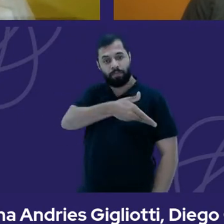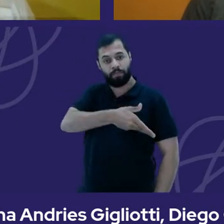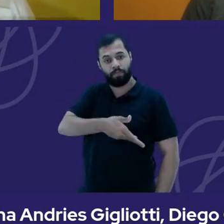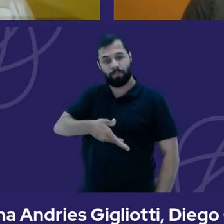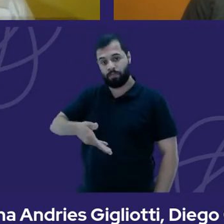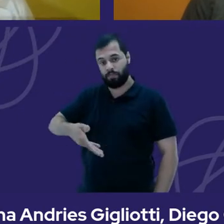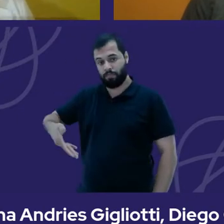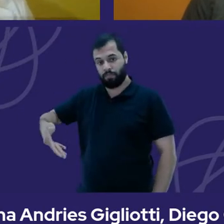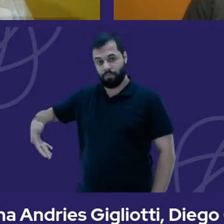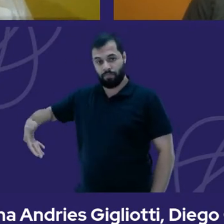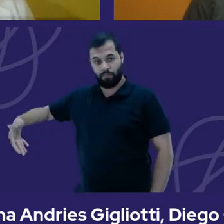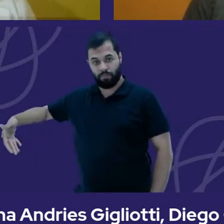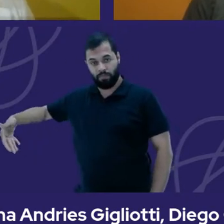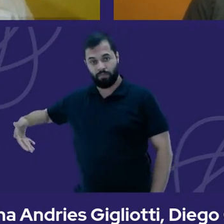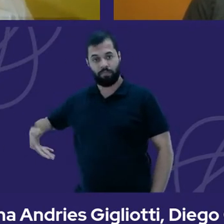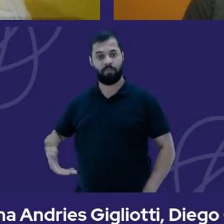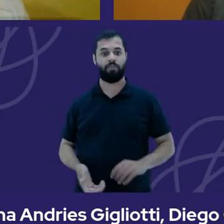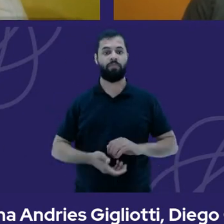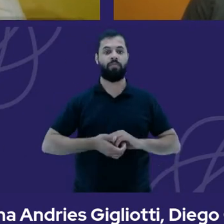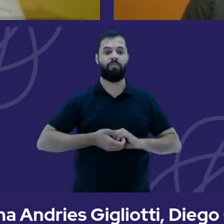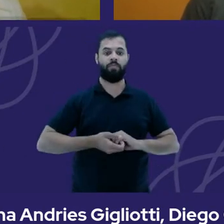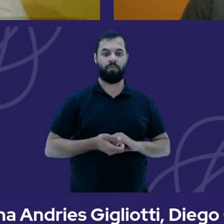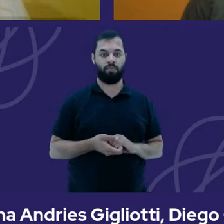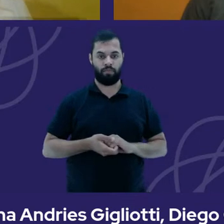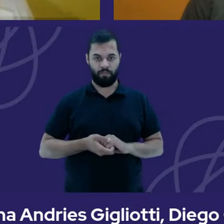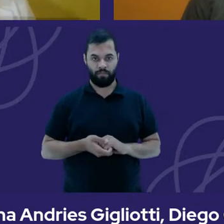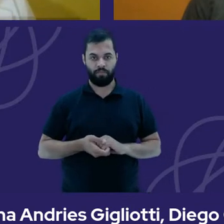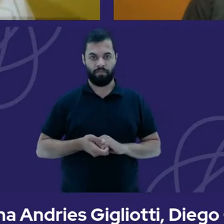Interativa e Pandorga Criação e Arte.